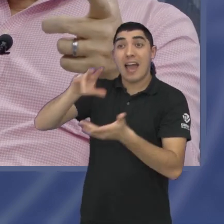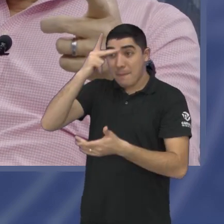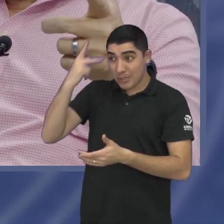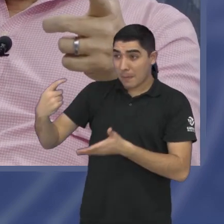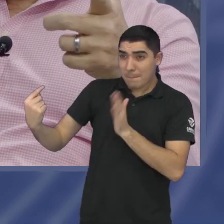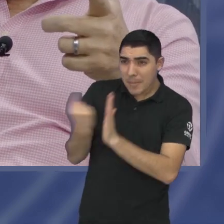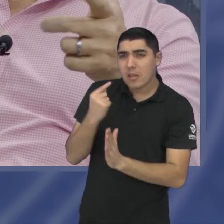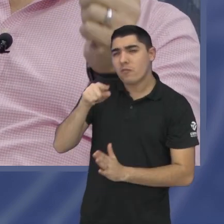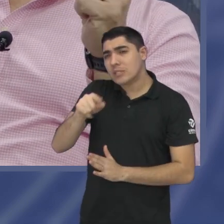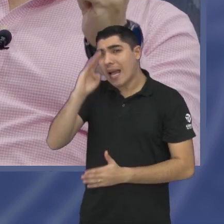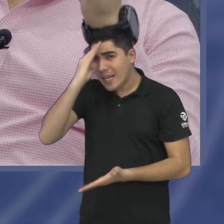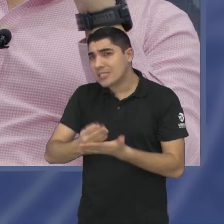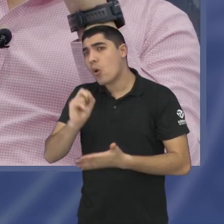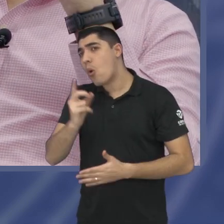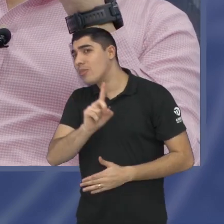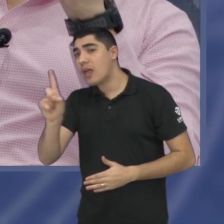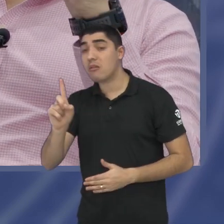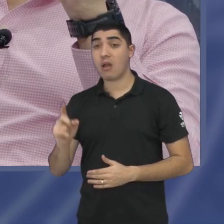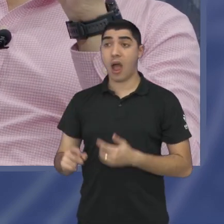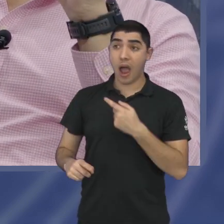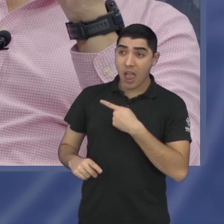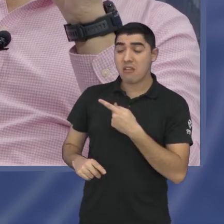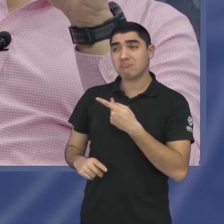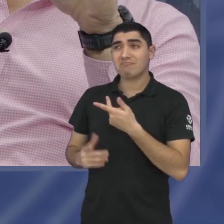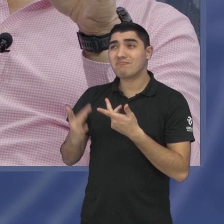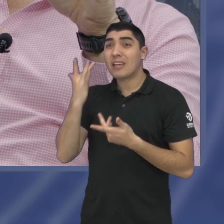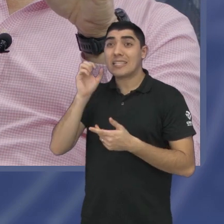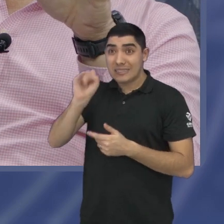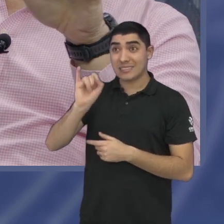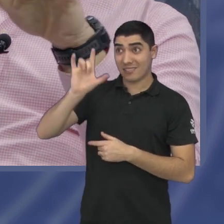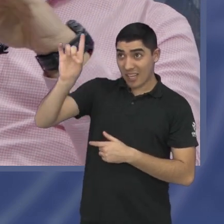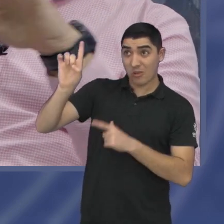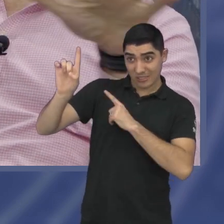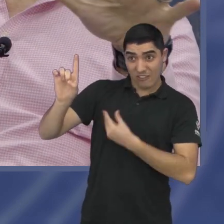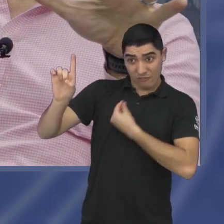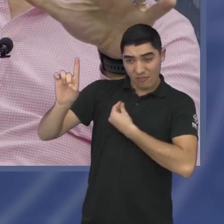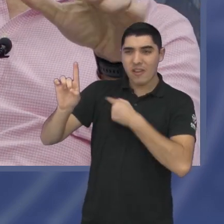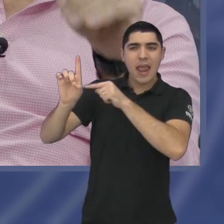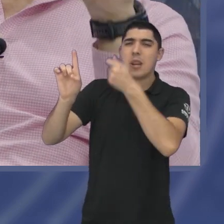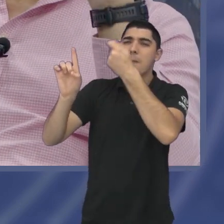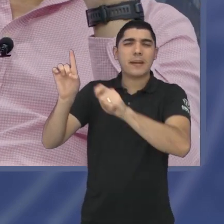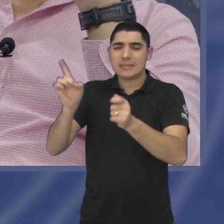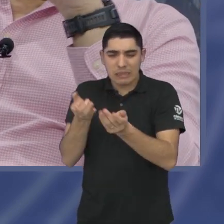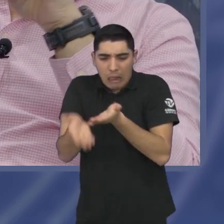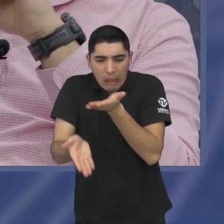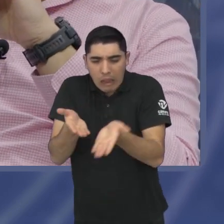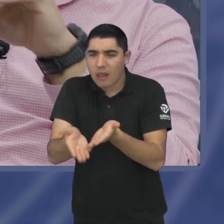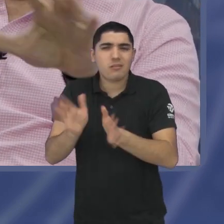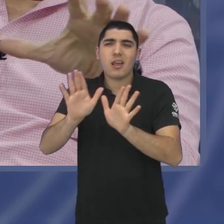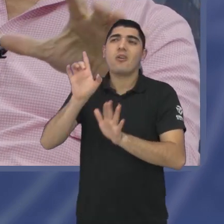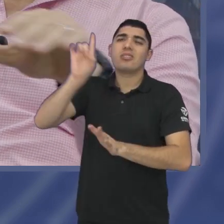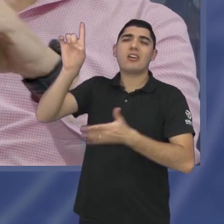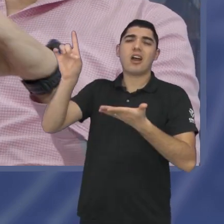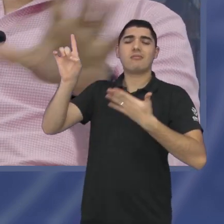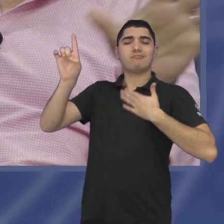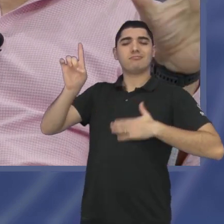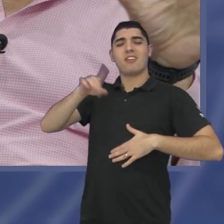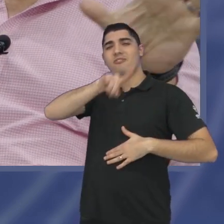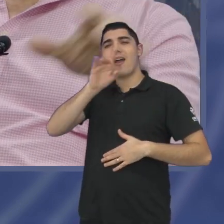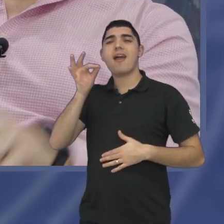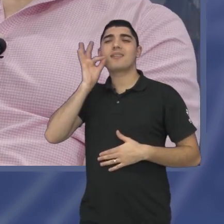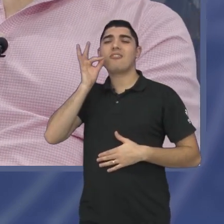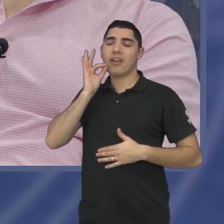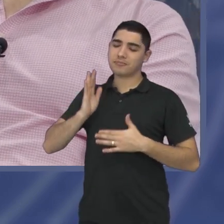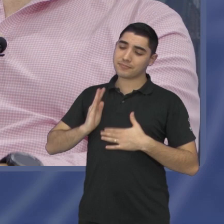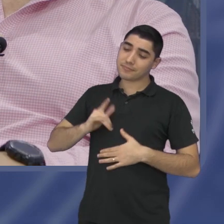você acredita ou não? Eu digo, olha, se Deus existe, ele não precisa intervir. Ele criou o universo, foi tomar café e está deixando o universo avançar com as leis que ele